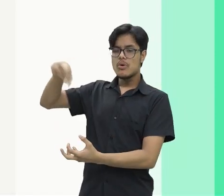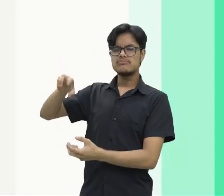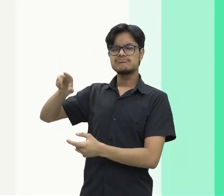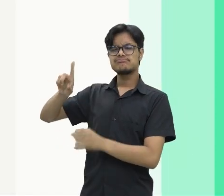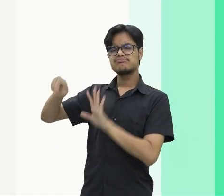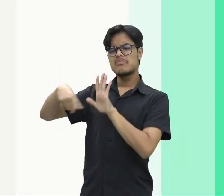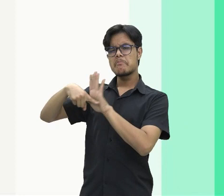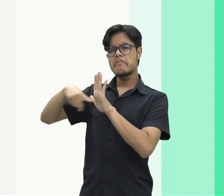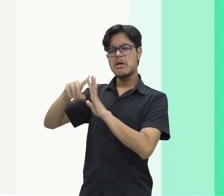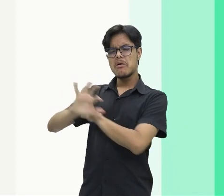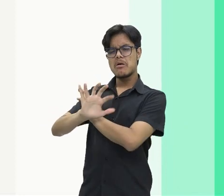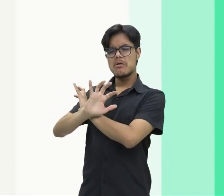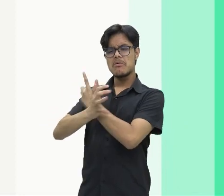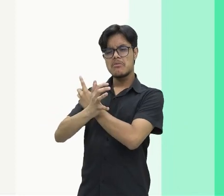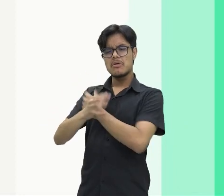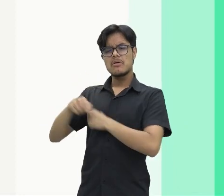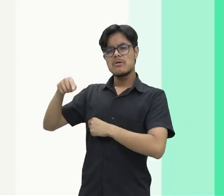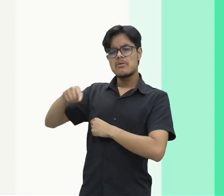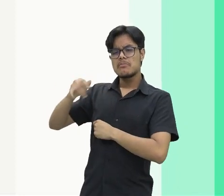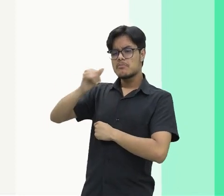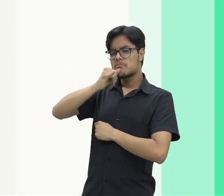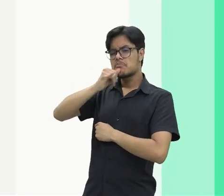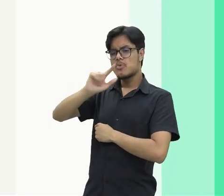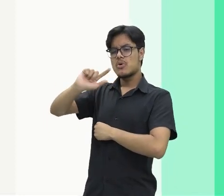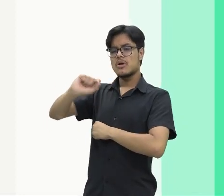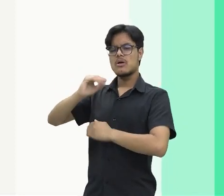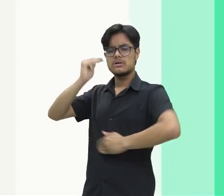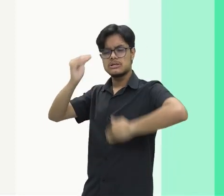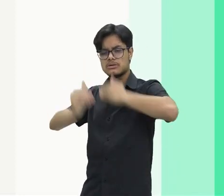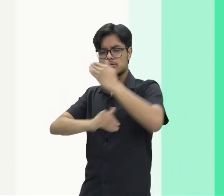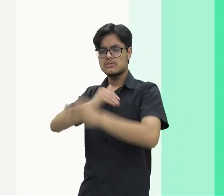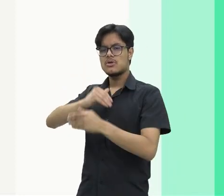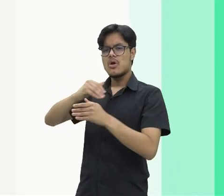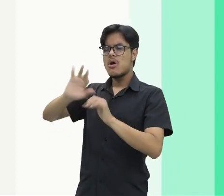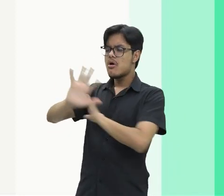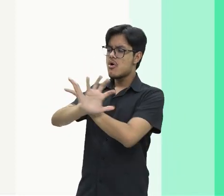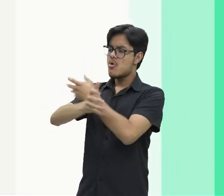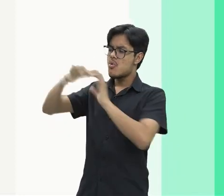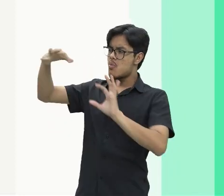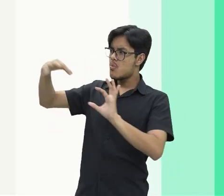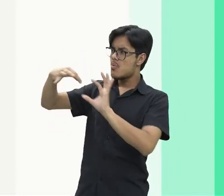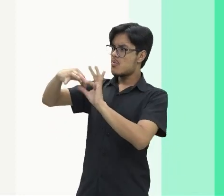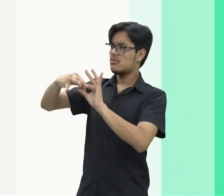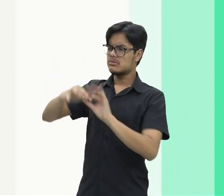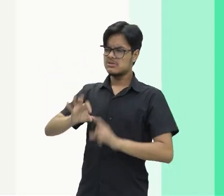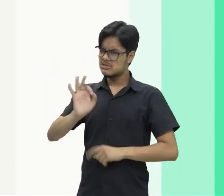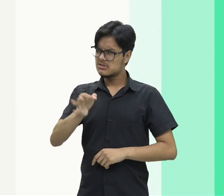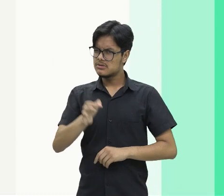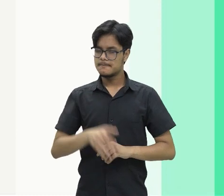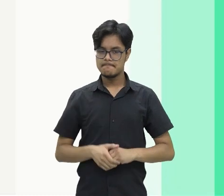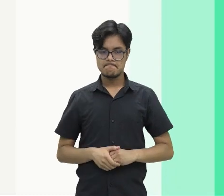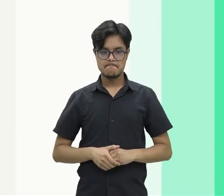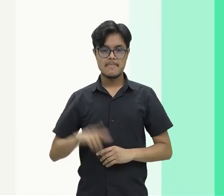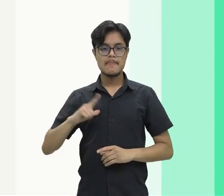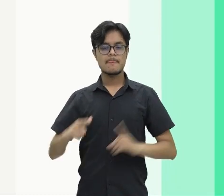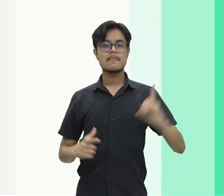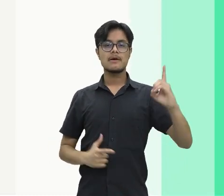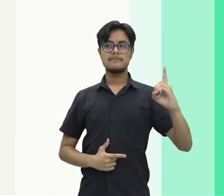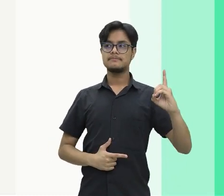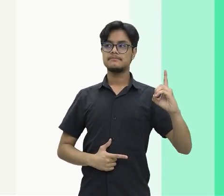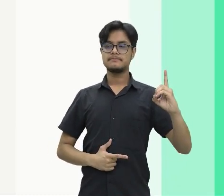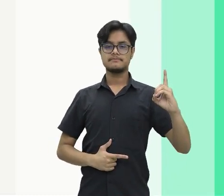menor de ossos, pois à medida que ocorre o desenvolvimento, muitos ossos unem-se. E letra D. Em